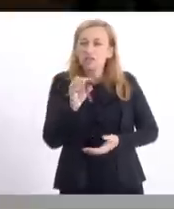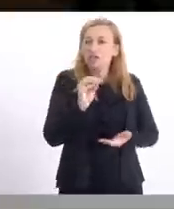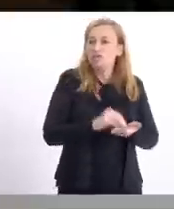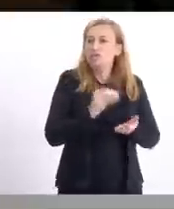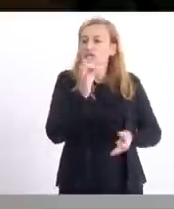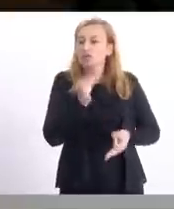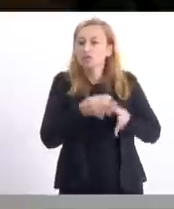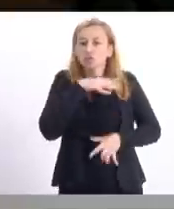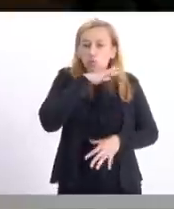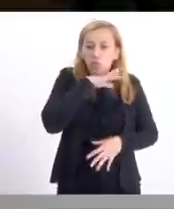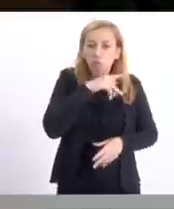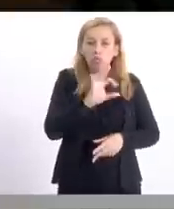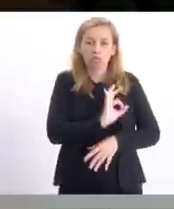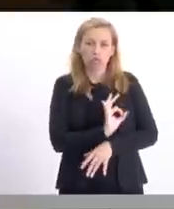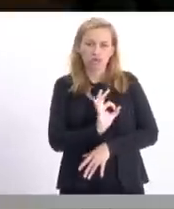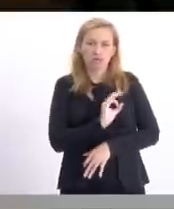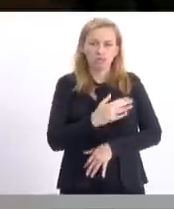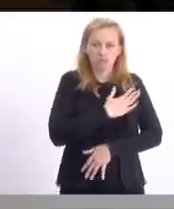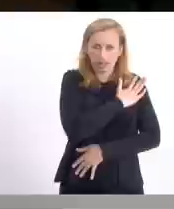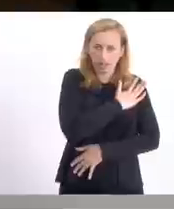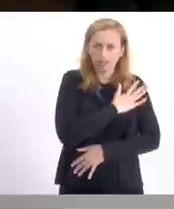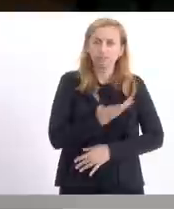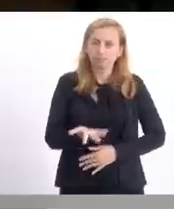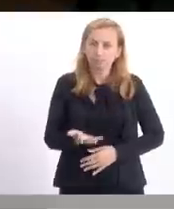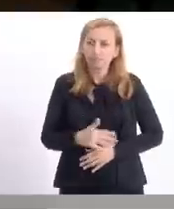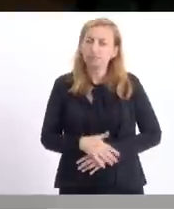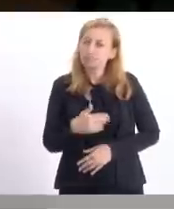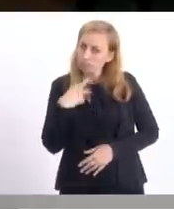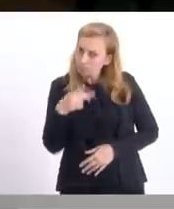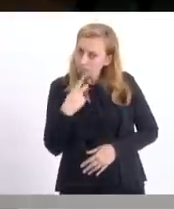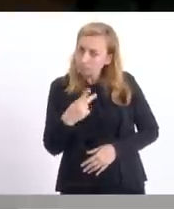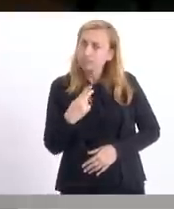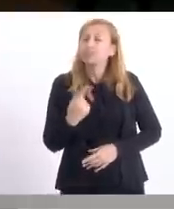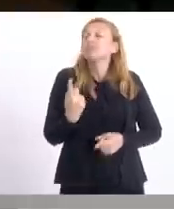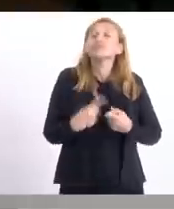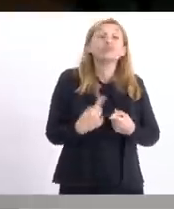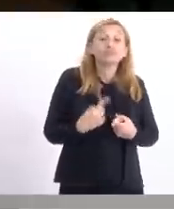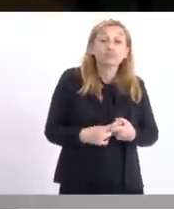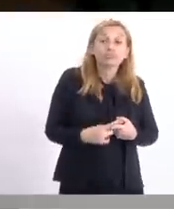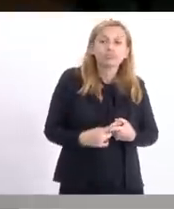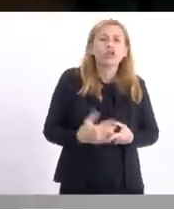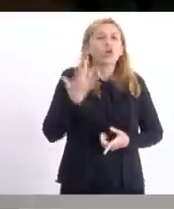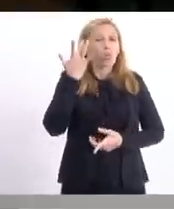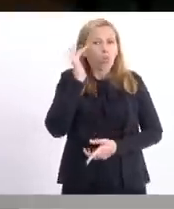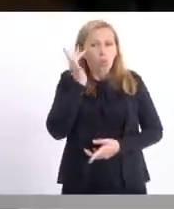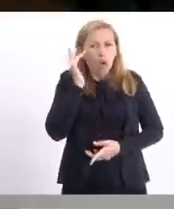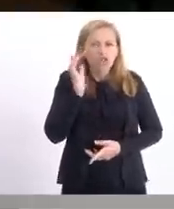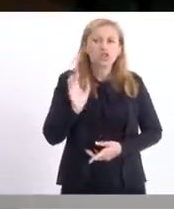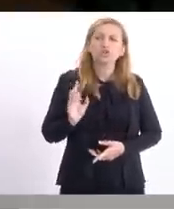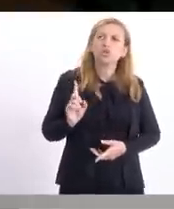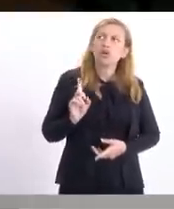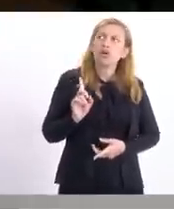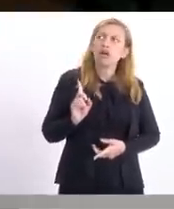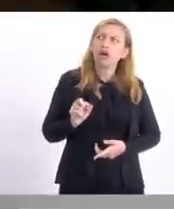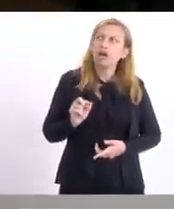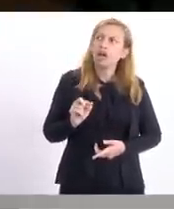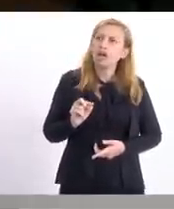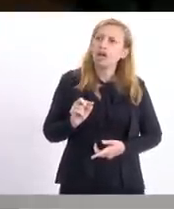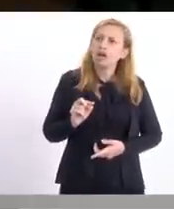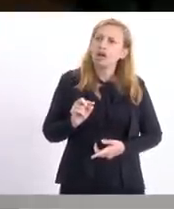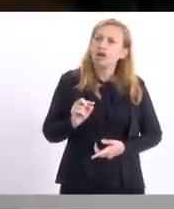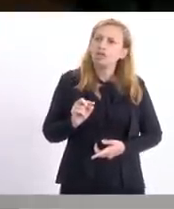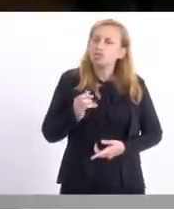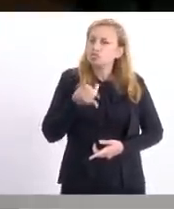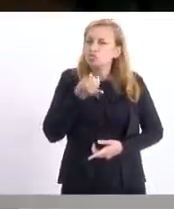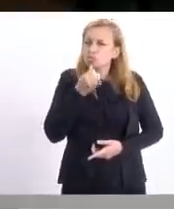ruim para os policiais militares. Eu falo isso porque eu acho que é muito